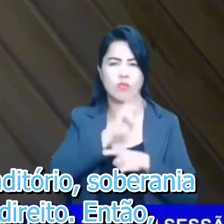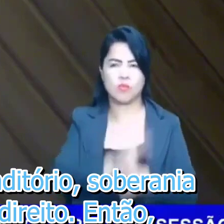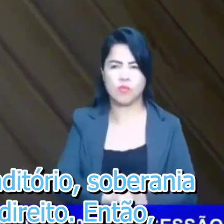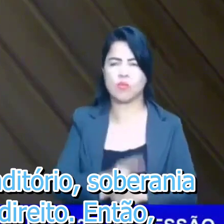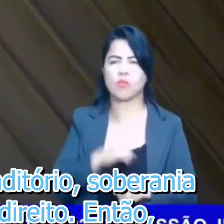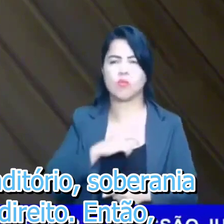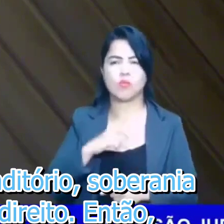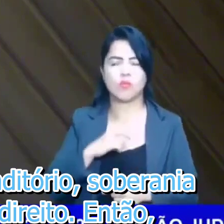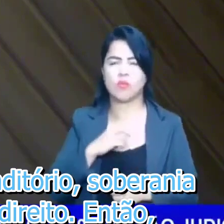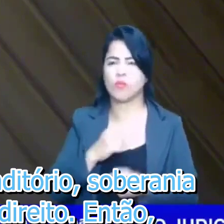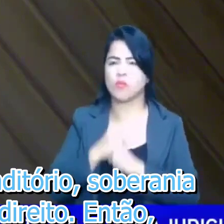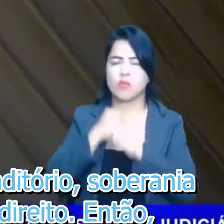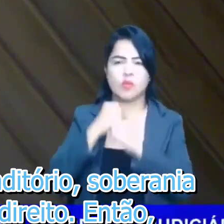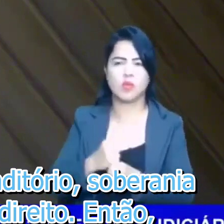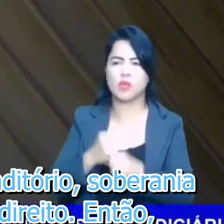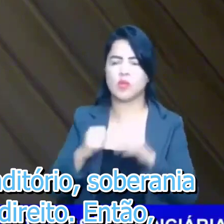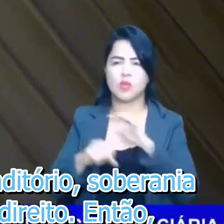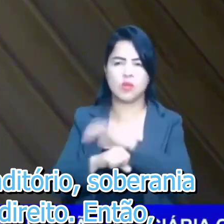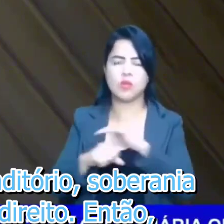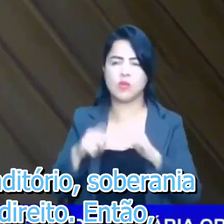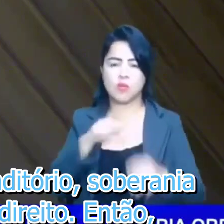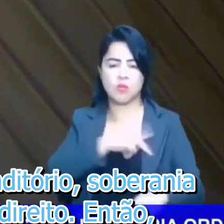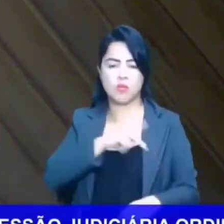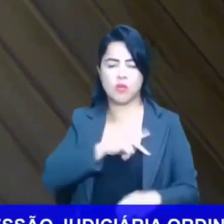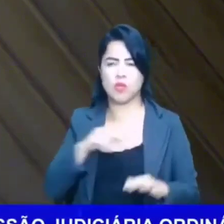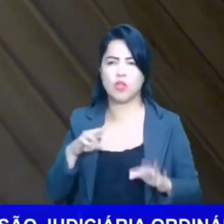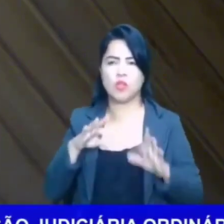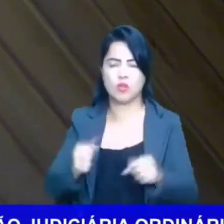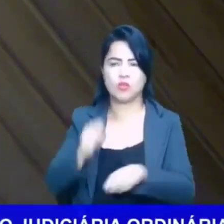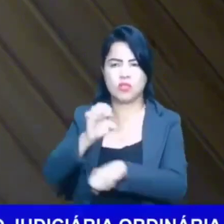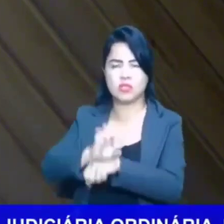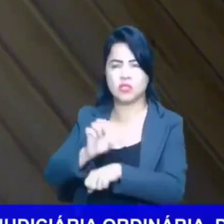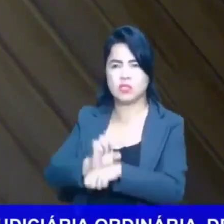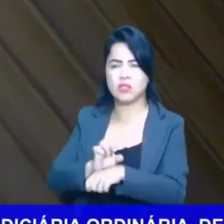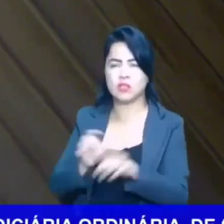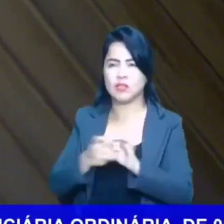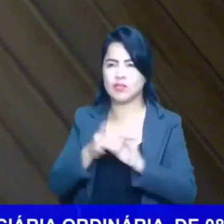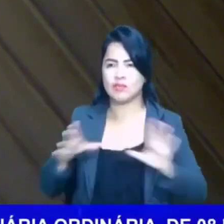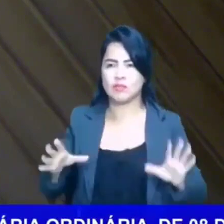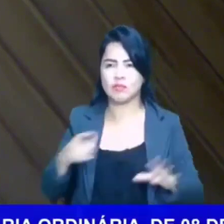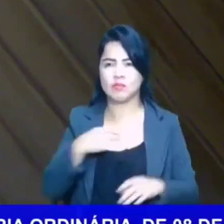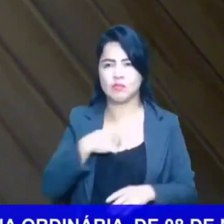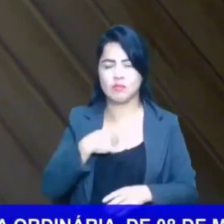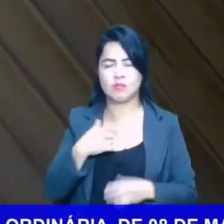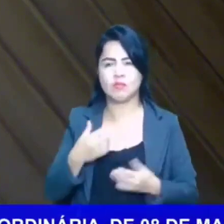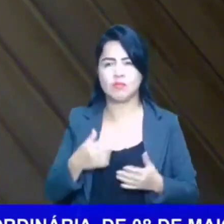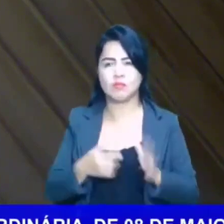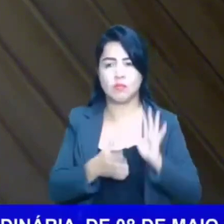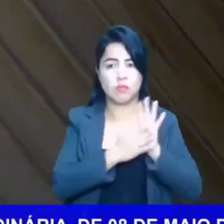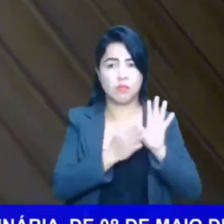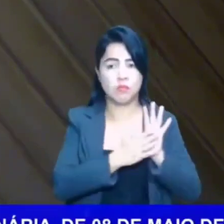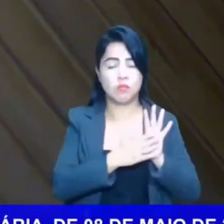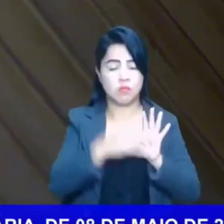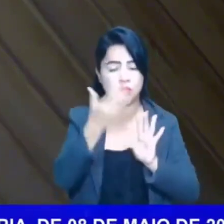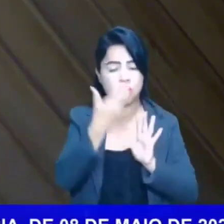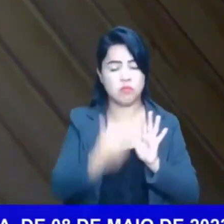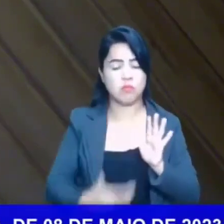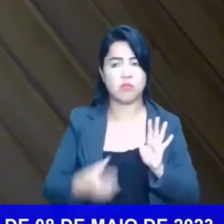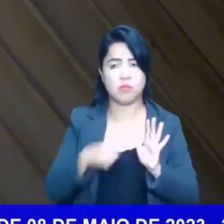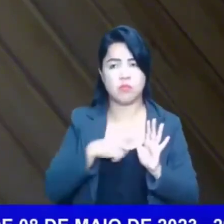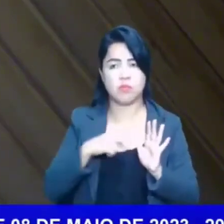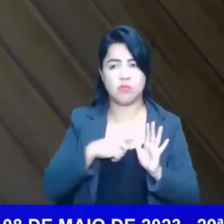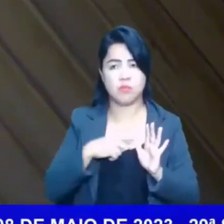soberania popular, devido ao processo legal e Estado Democrático de Direito. Então, pelo exposto, requer que seja esta AIGE